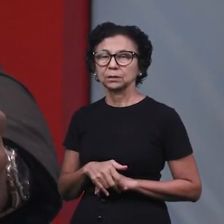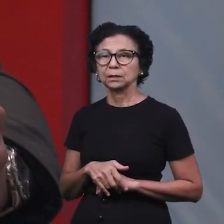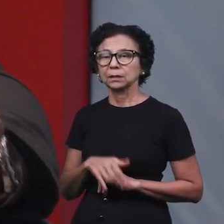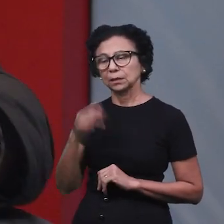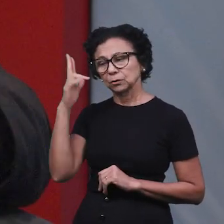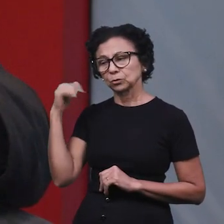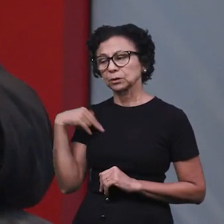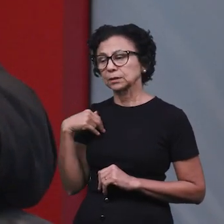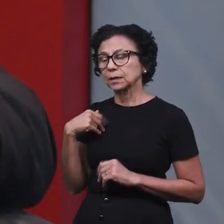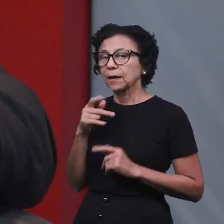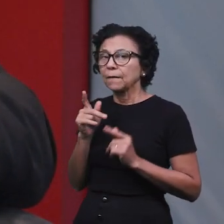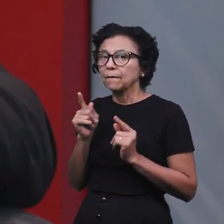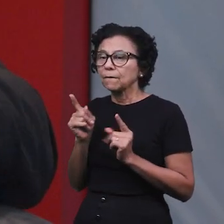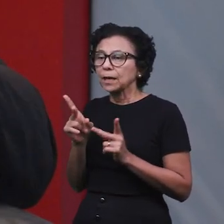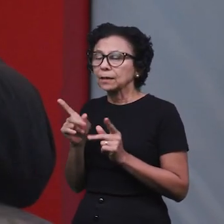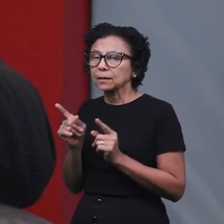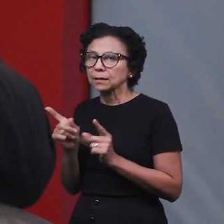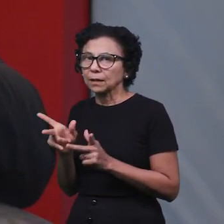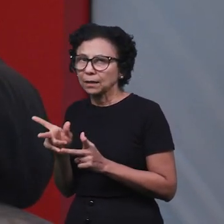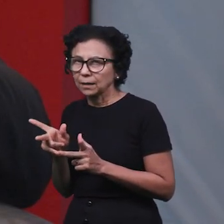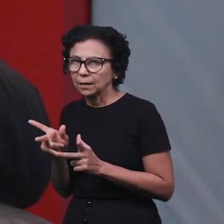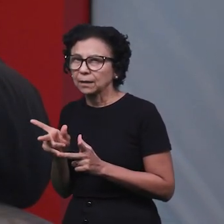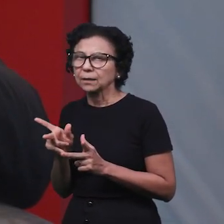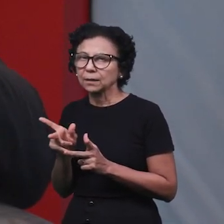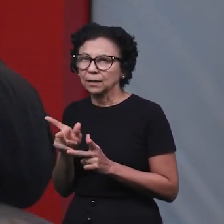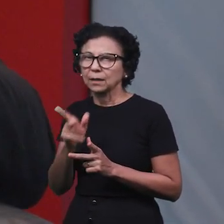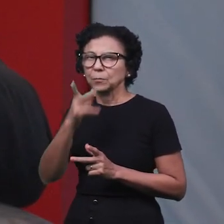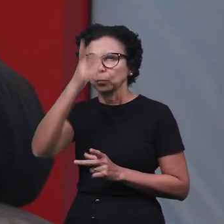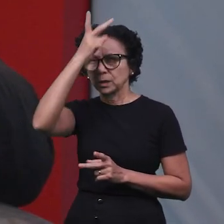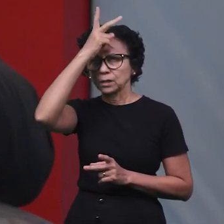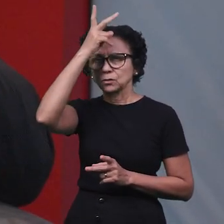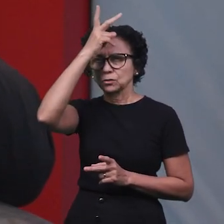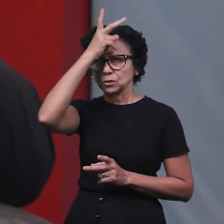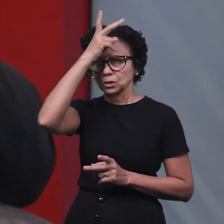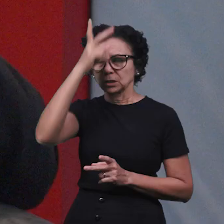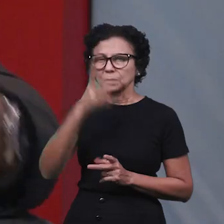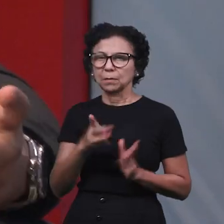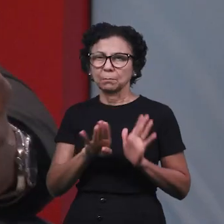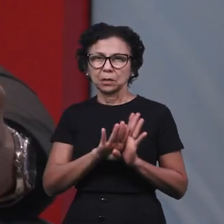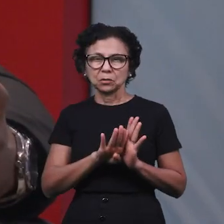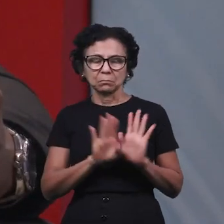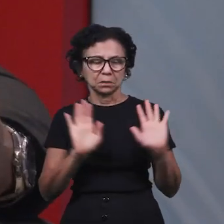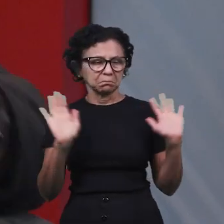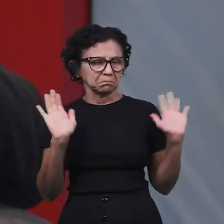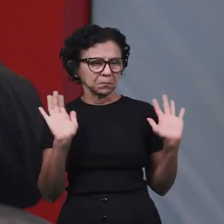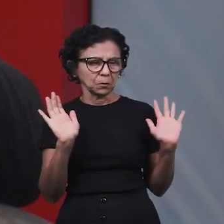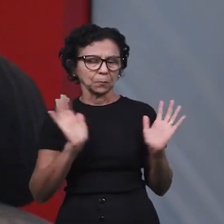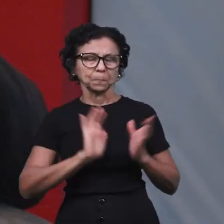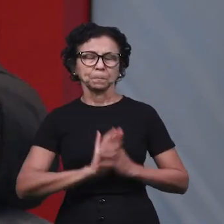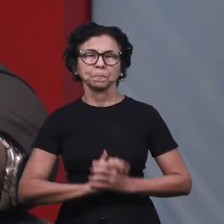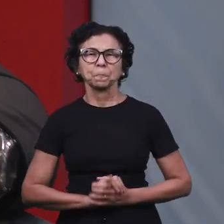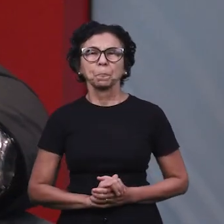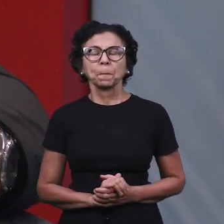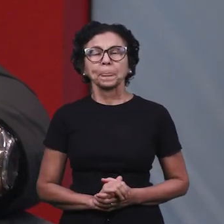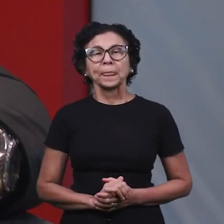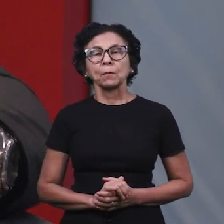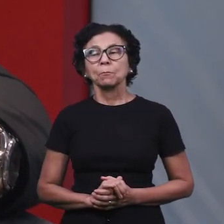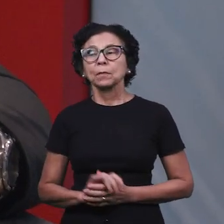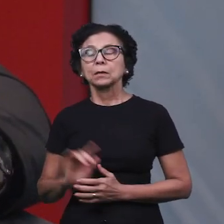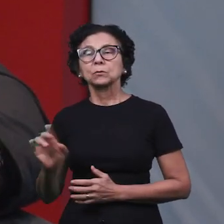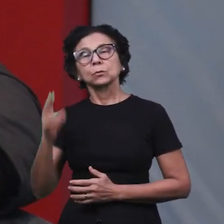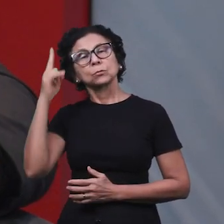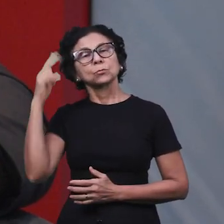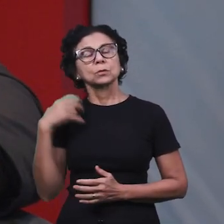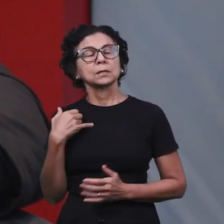disso. Então, quando José ele está ali diante deles e libera o perdão, se revela a